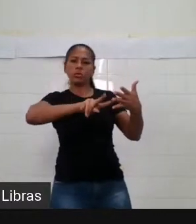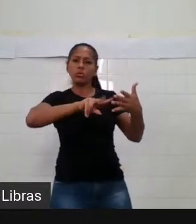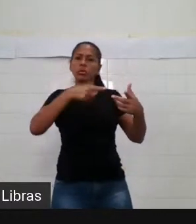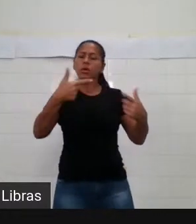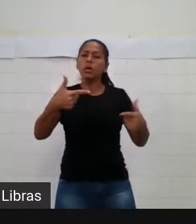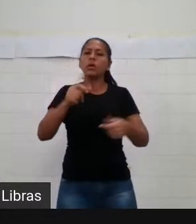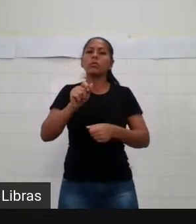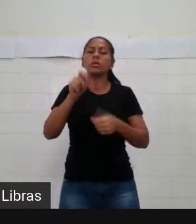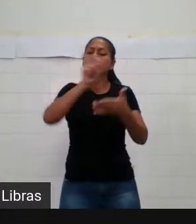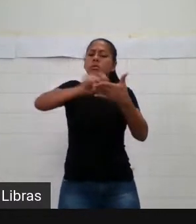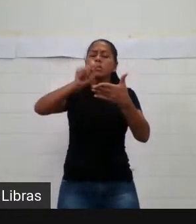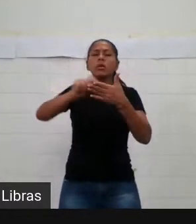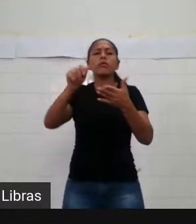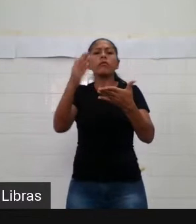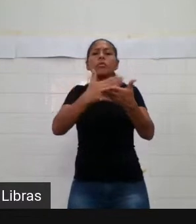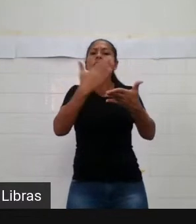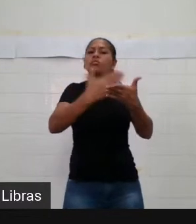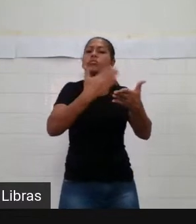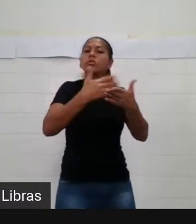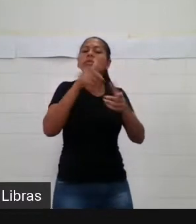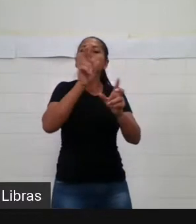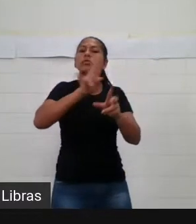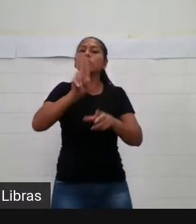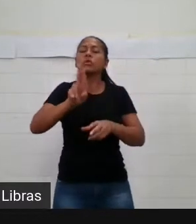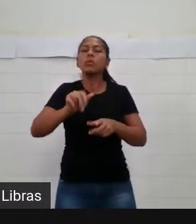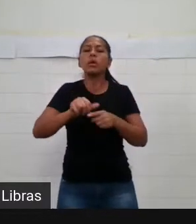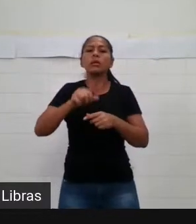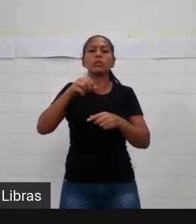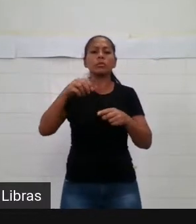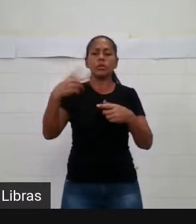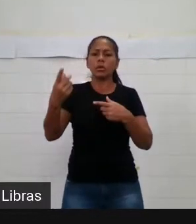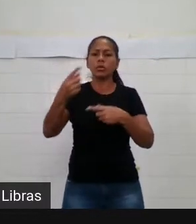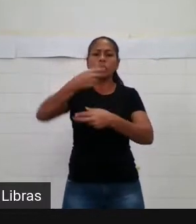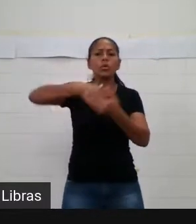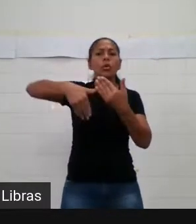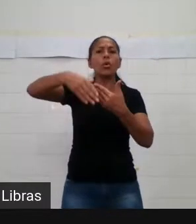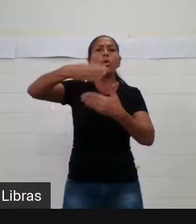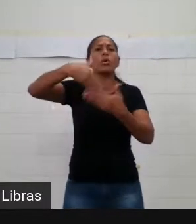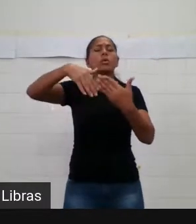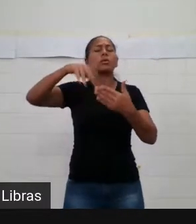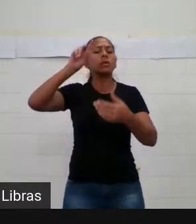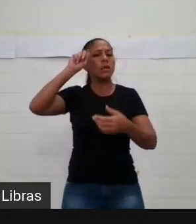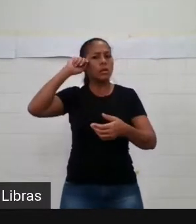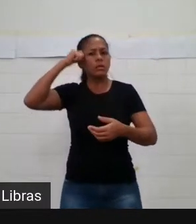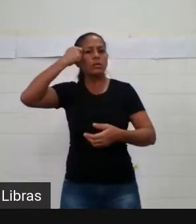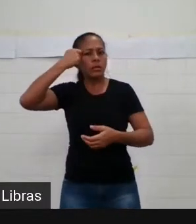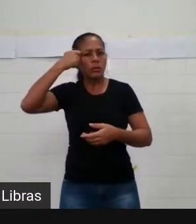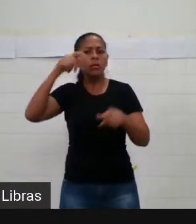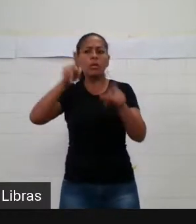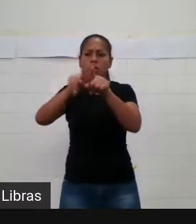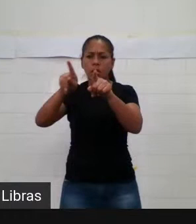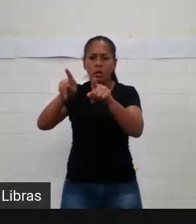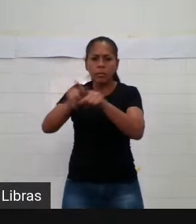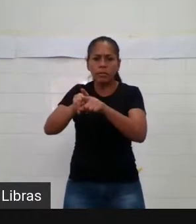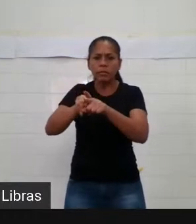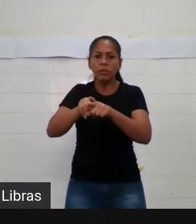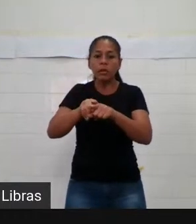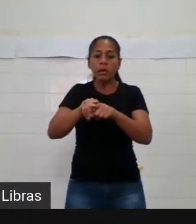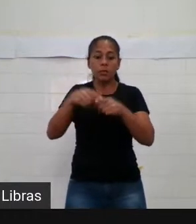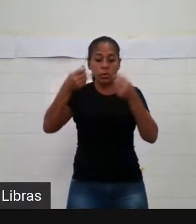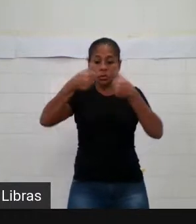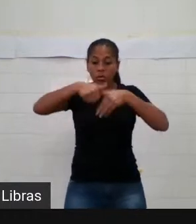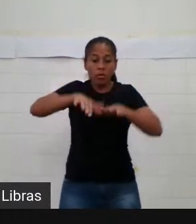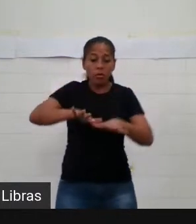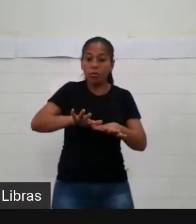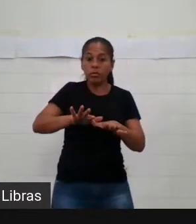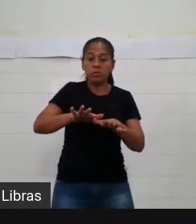que escreveu um livro chamado Tornar-se Negro. E ela diz o seguinte: as pessoas não nascem negras, as pessoas se tornam.